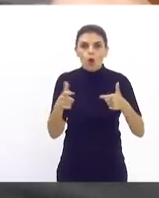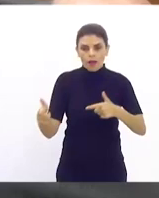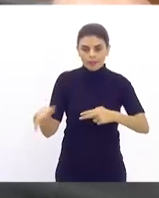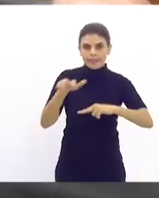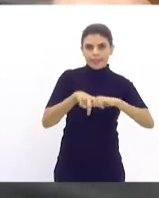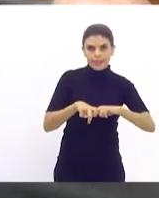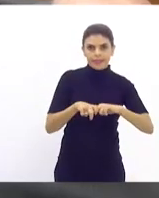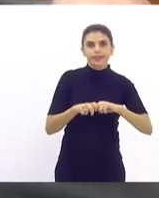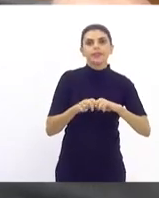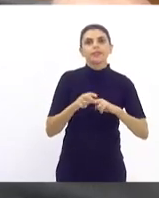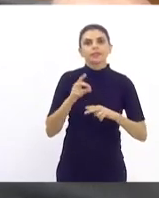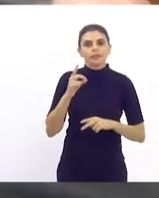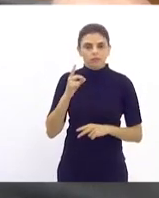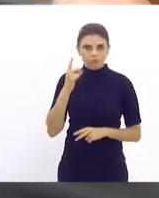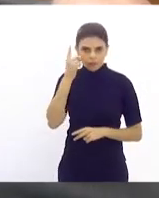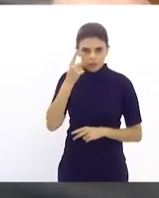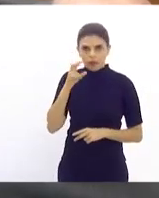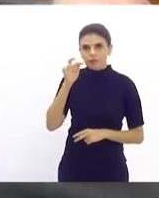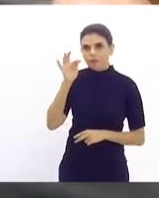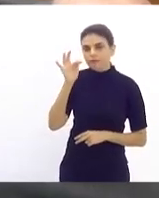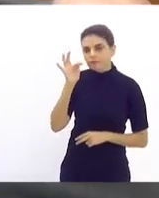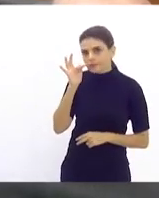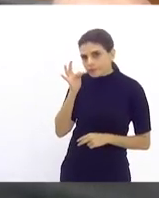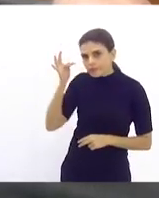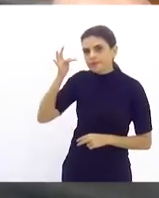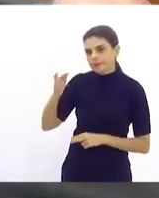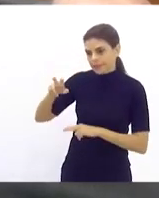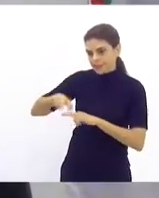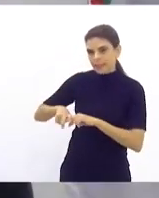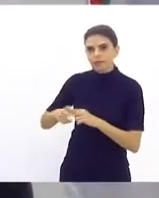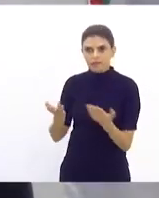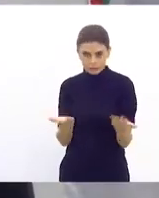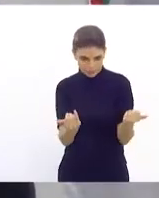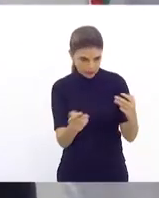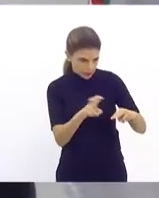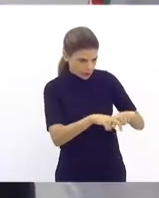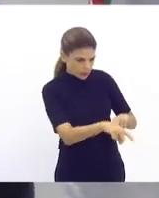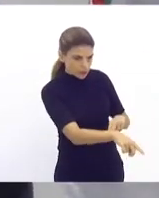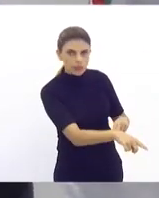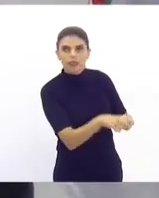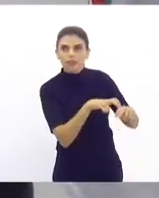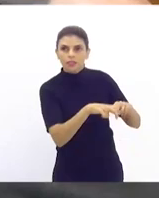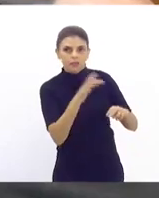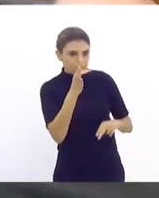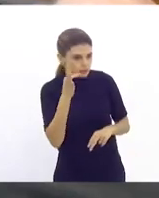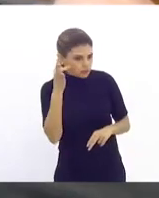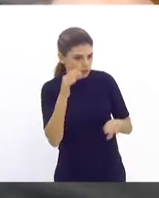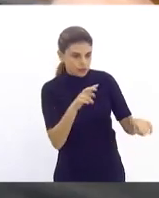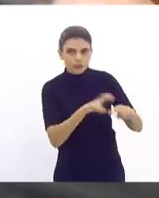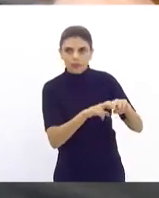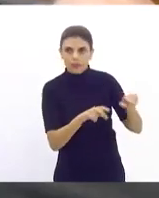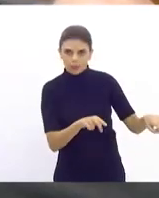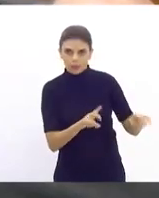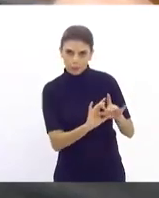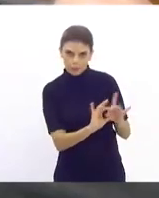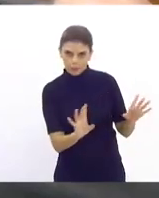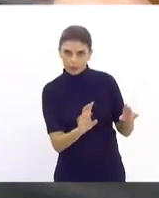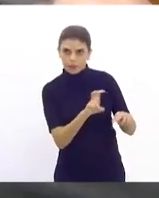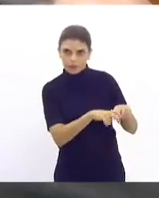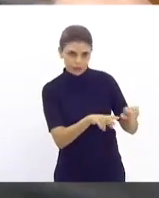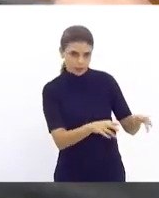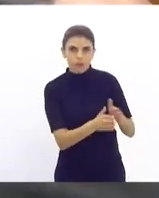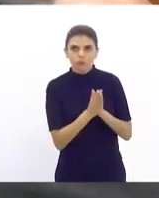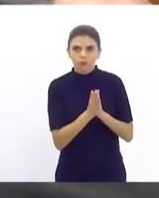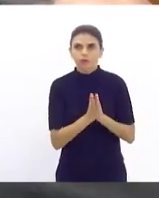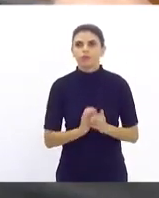deputado Serafini sentar à mesa aí, por favor. Senta aqui, deputado. Senta aqui, ó. Deputado Serafini, senta aqui, ó. Permite que o deputado sente aí, por